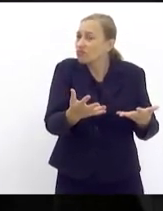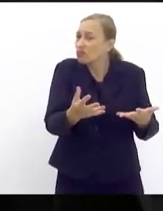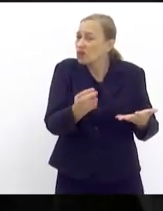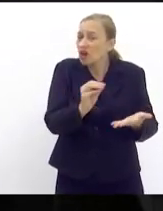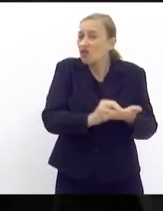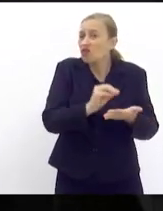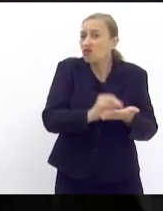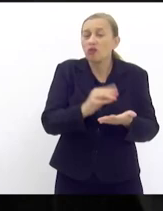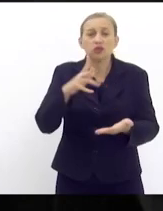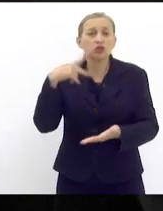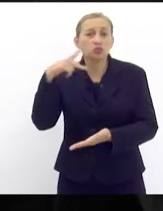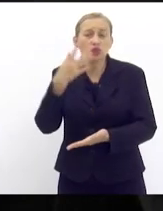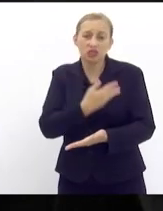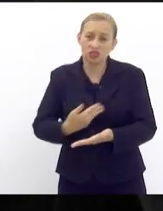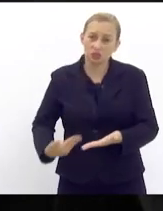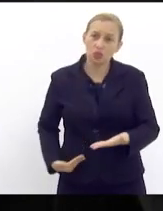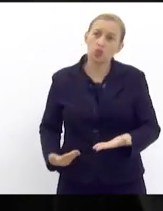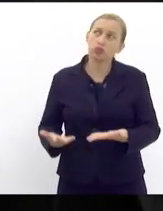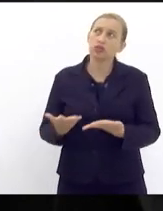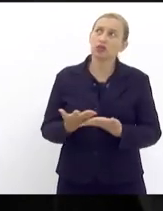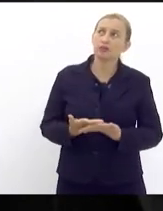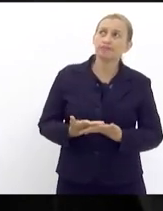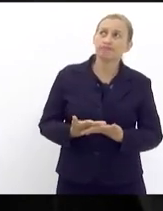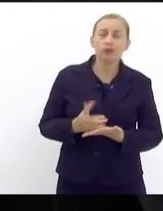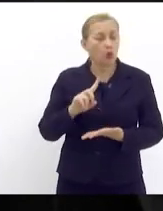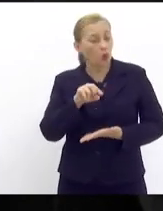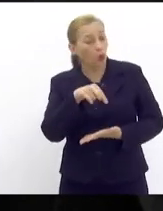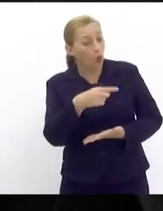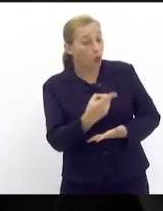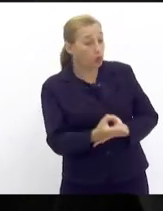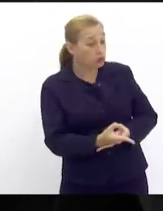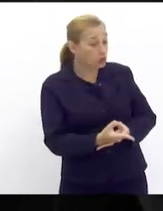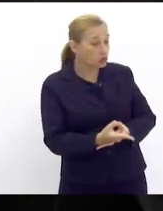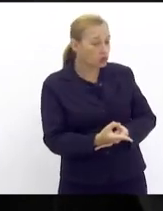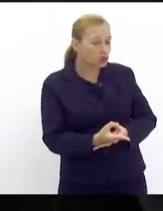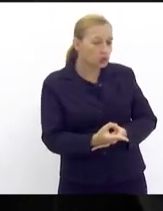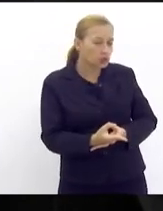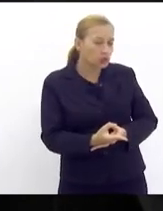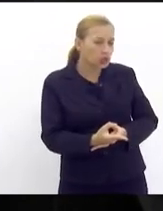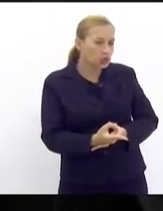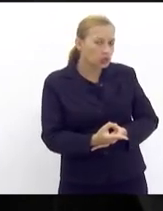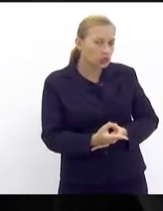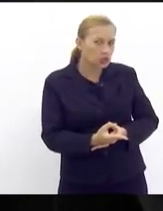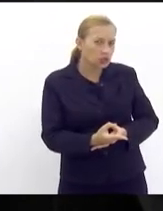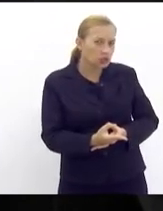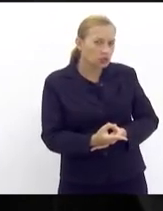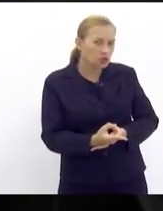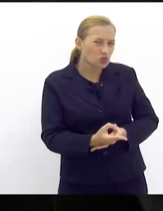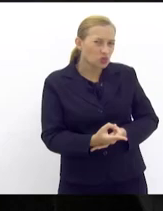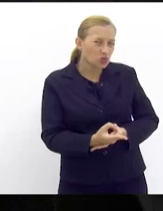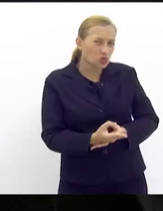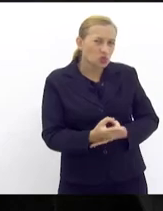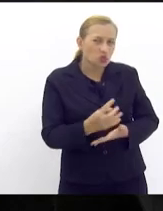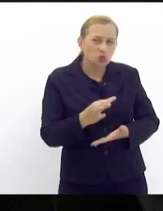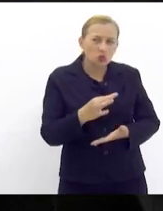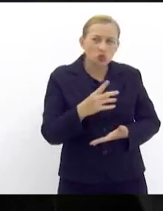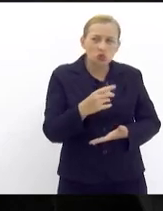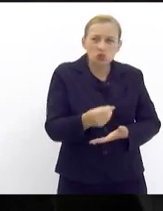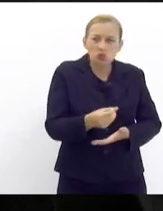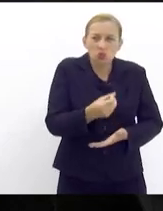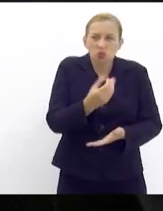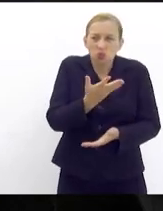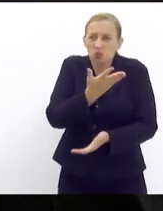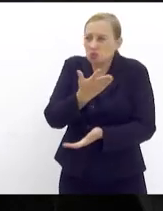de políticas públicas outras vezes por causa de toda sorte de